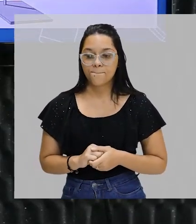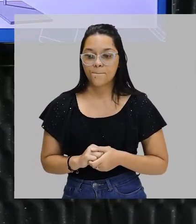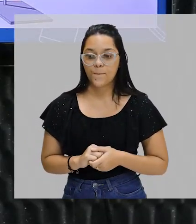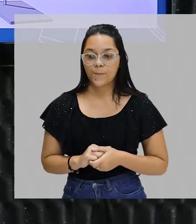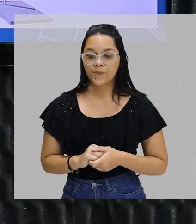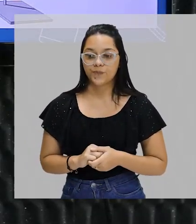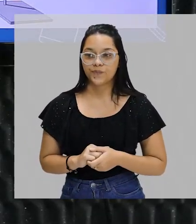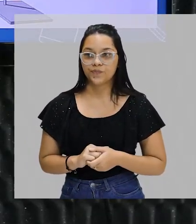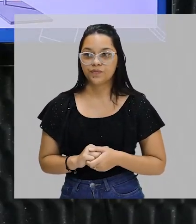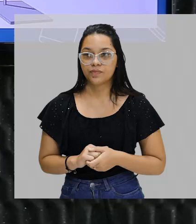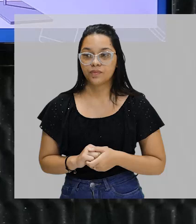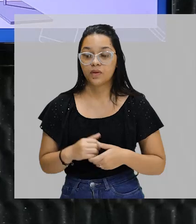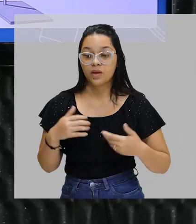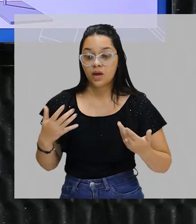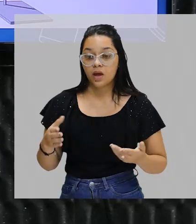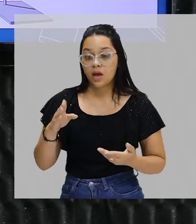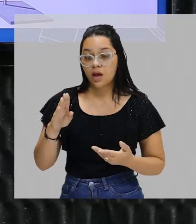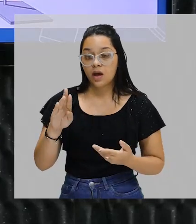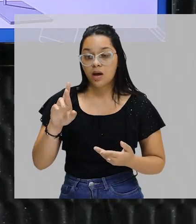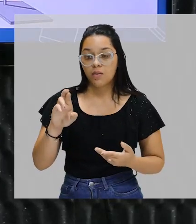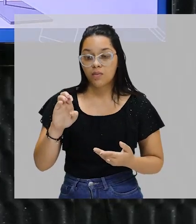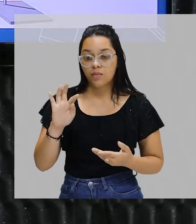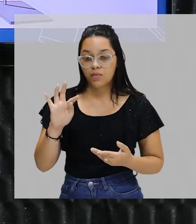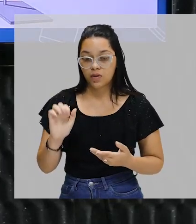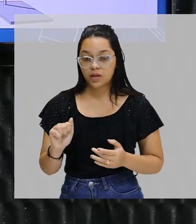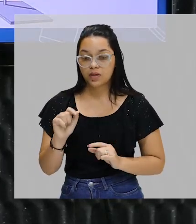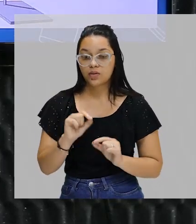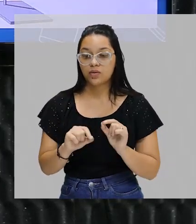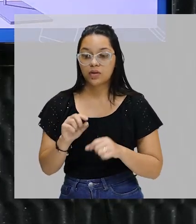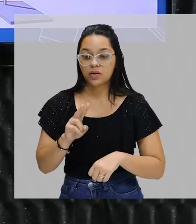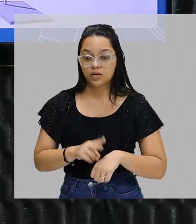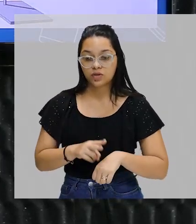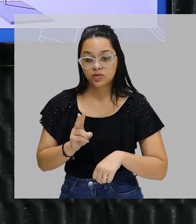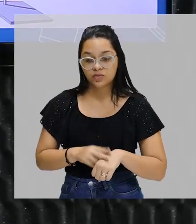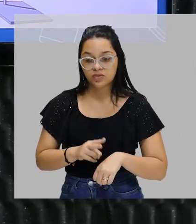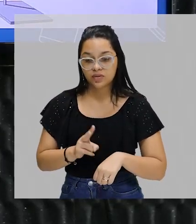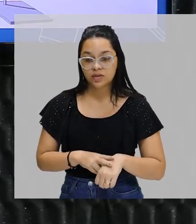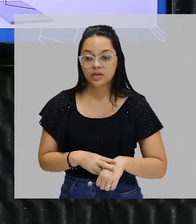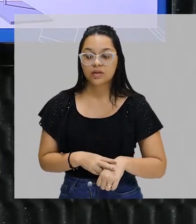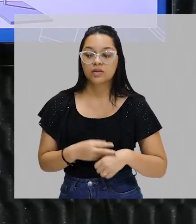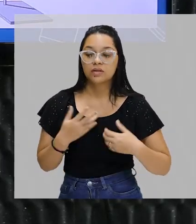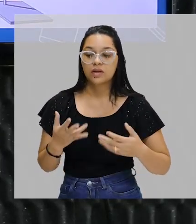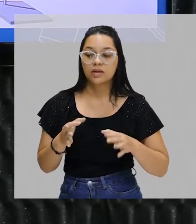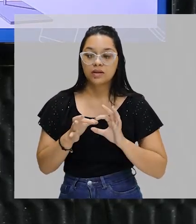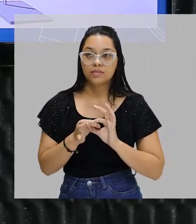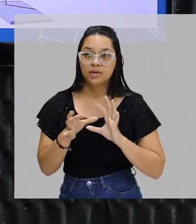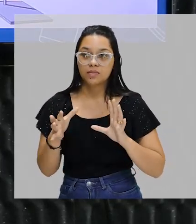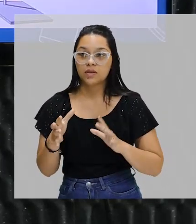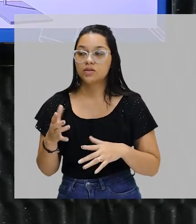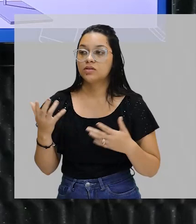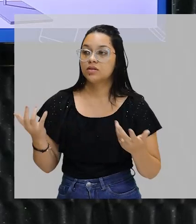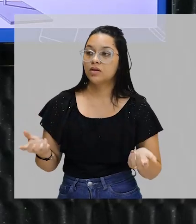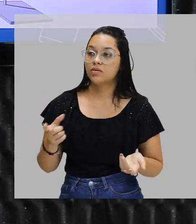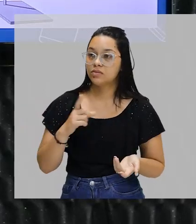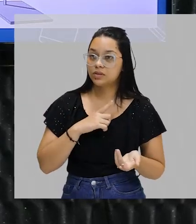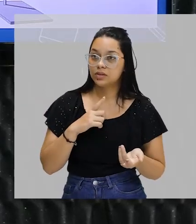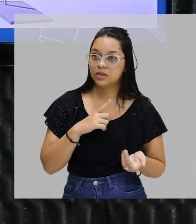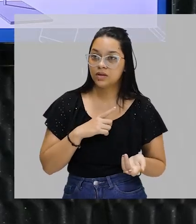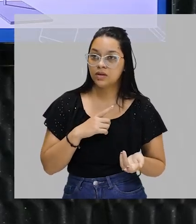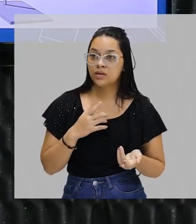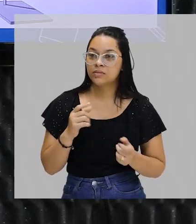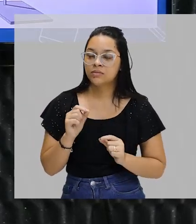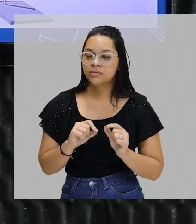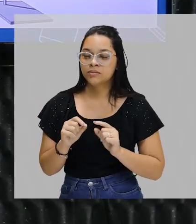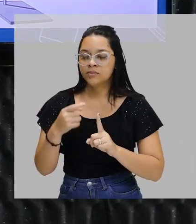turminha. A bureta é um aparelho de vidro graduado, né? Nós vamos ter aqui